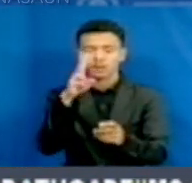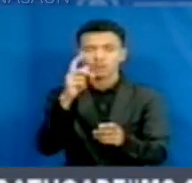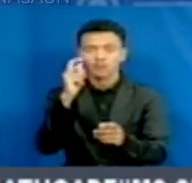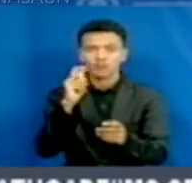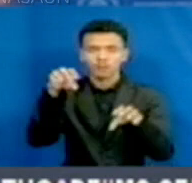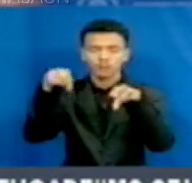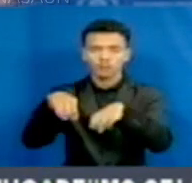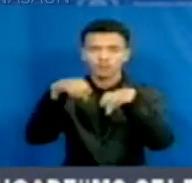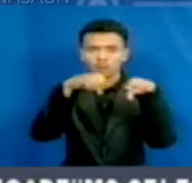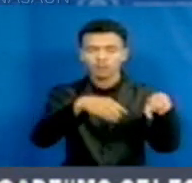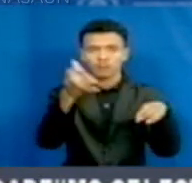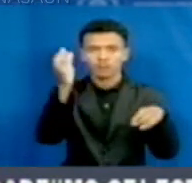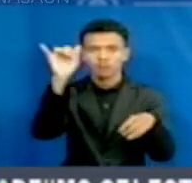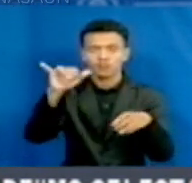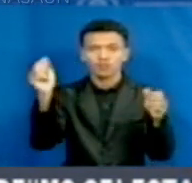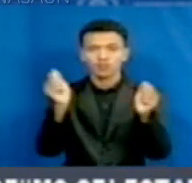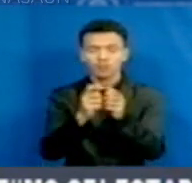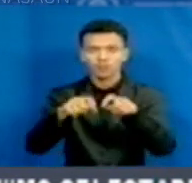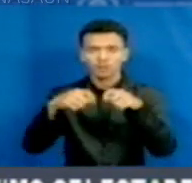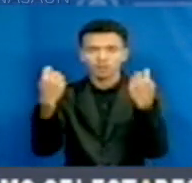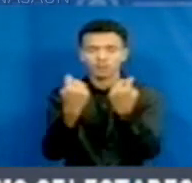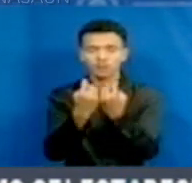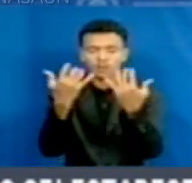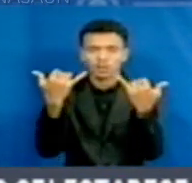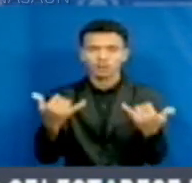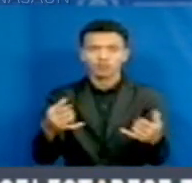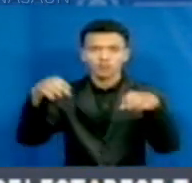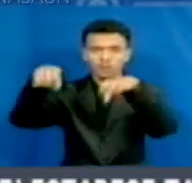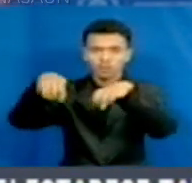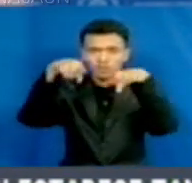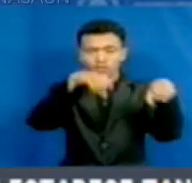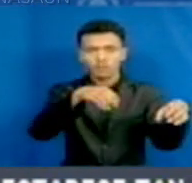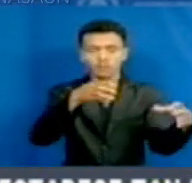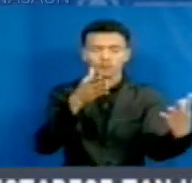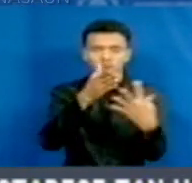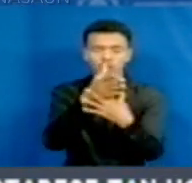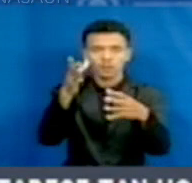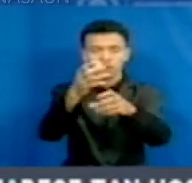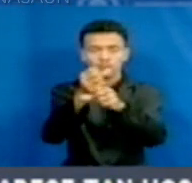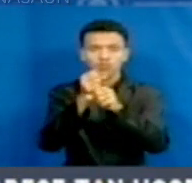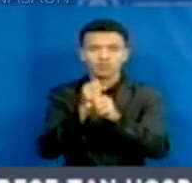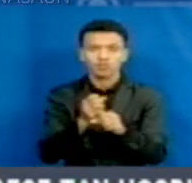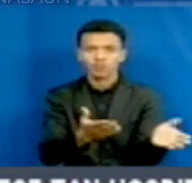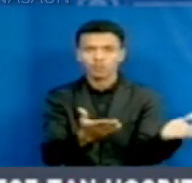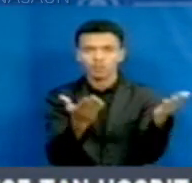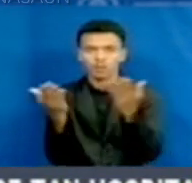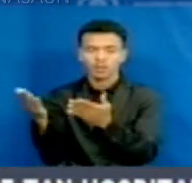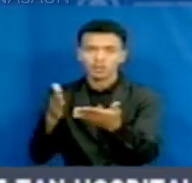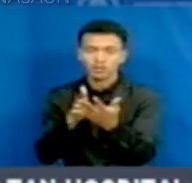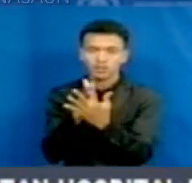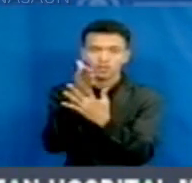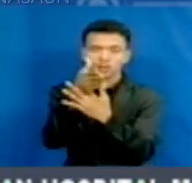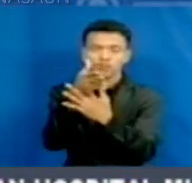vou. Tecnologia ainda nem, contentor na Betama e a máquina de Bessimo, Lourinha linha Tama Mai, no